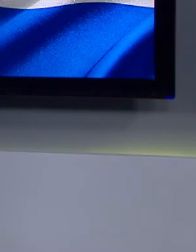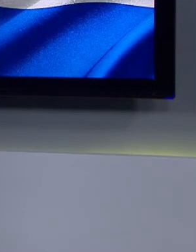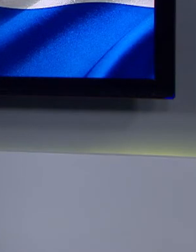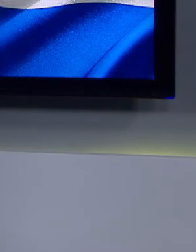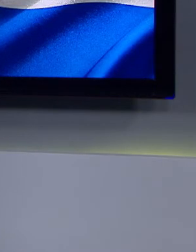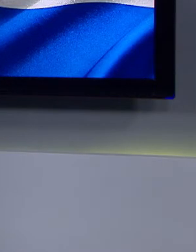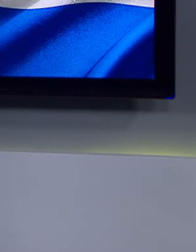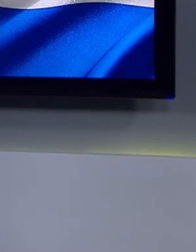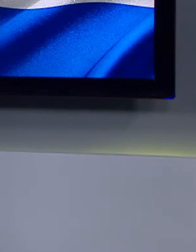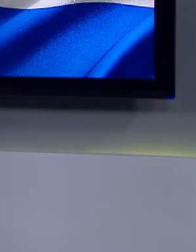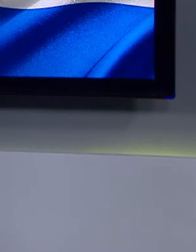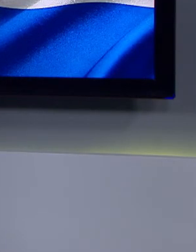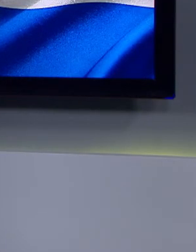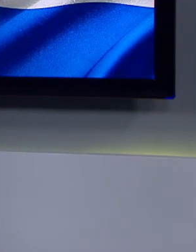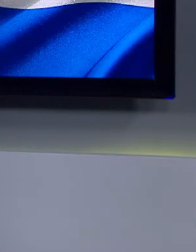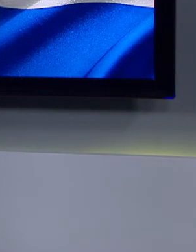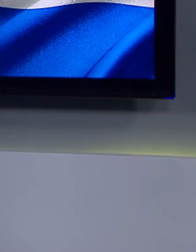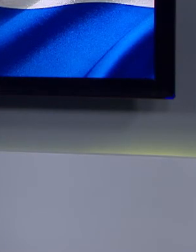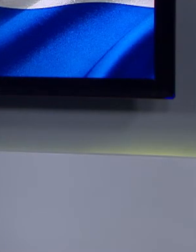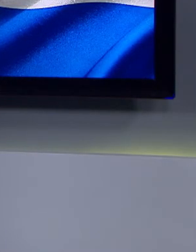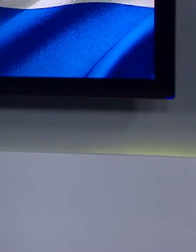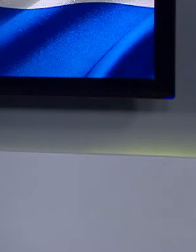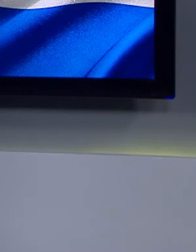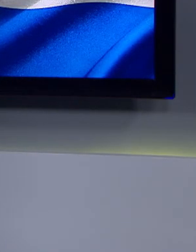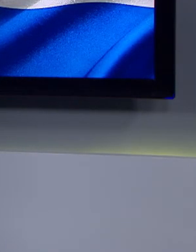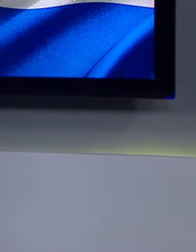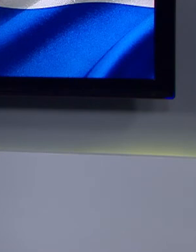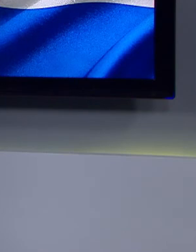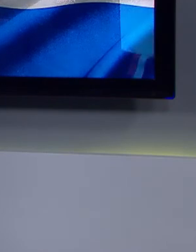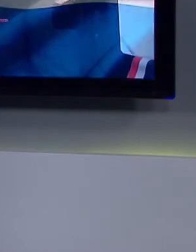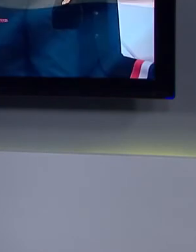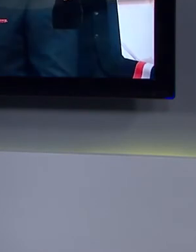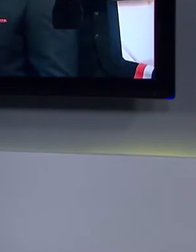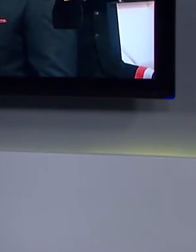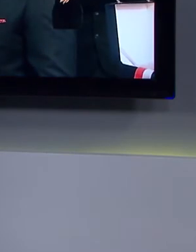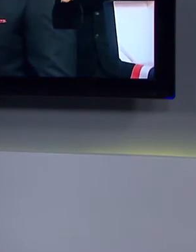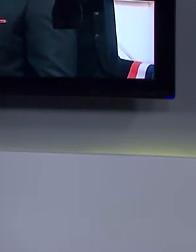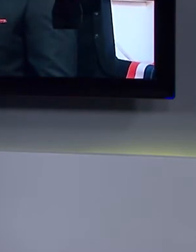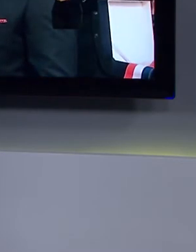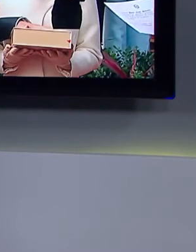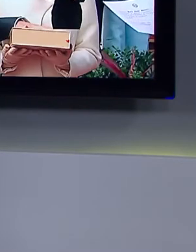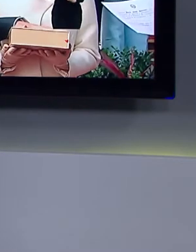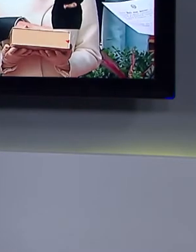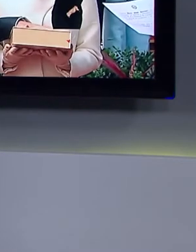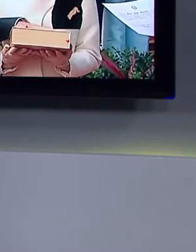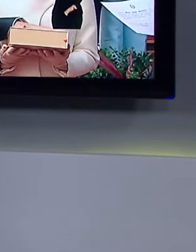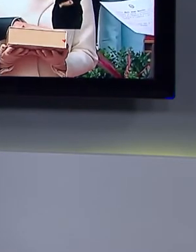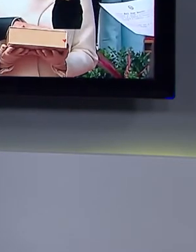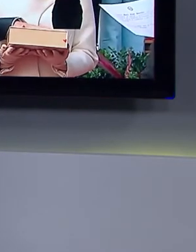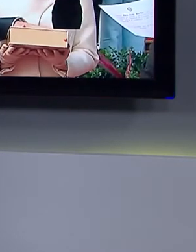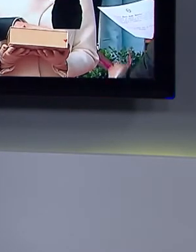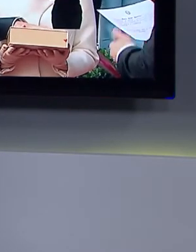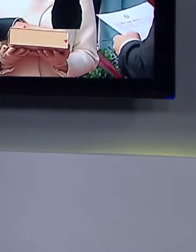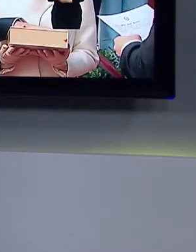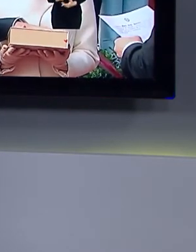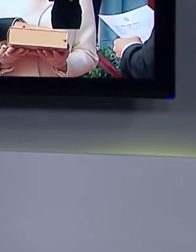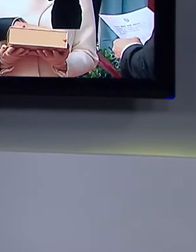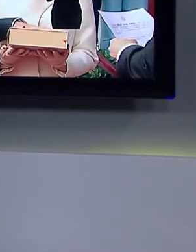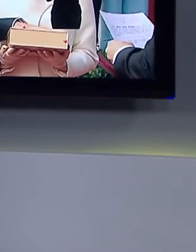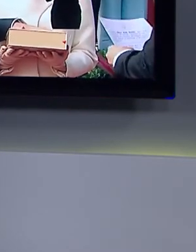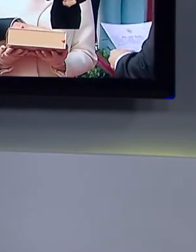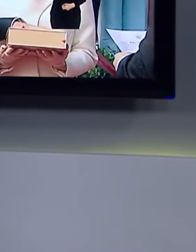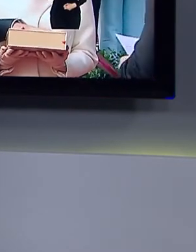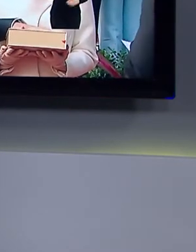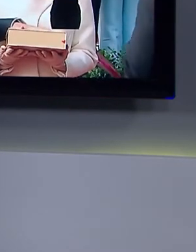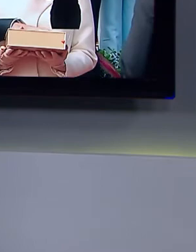Olá, voltamos com outras informações sobre a participação do presidente Michel Temer na posse do novo presidente do Paraguai, Mário Benítez, e a cerimônia em